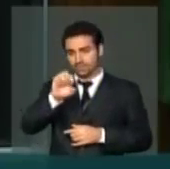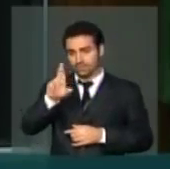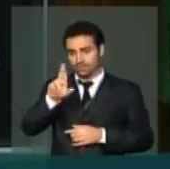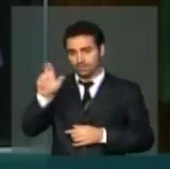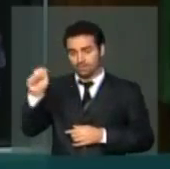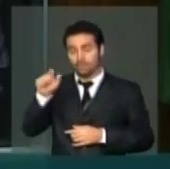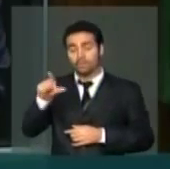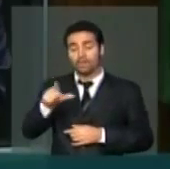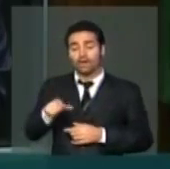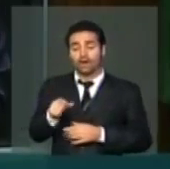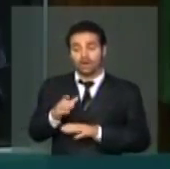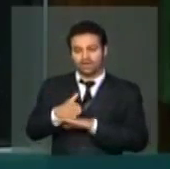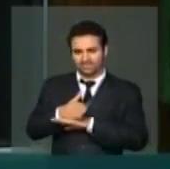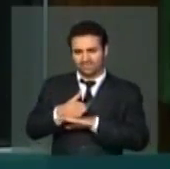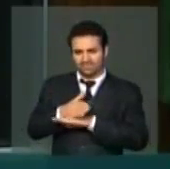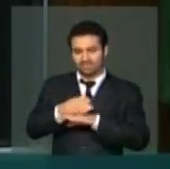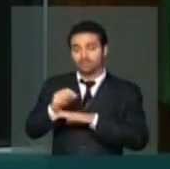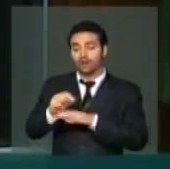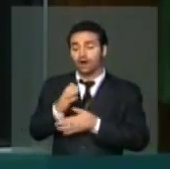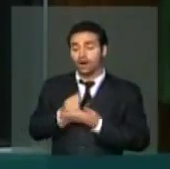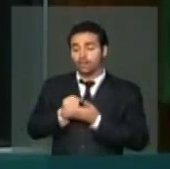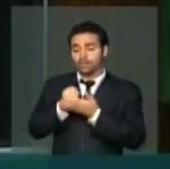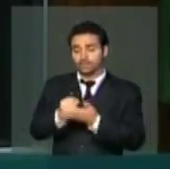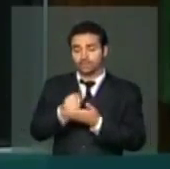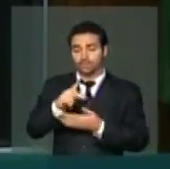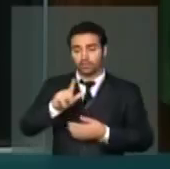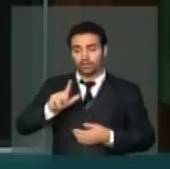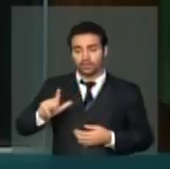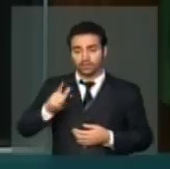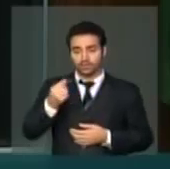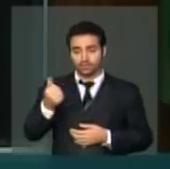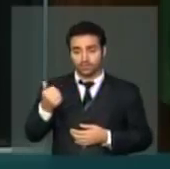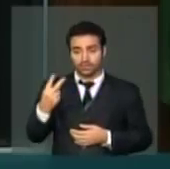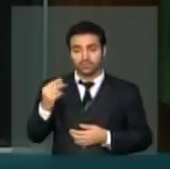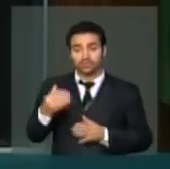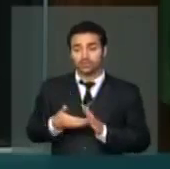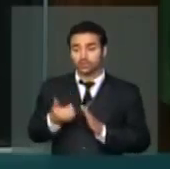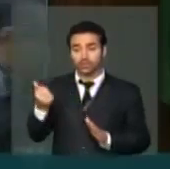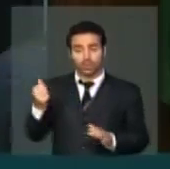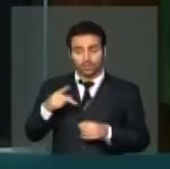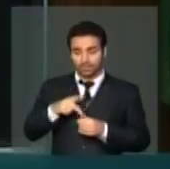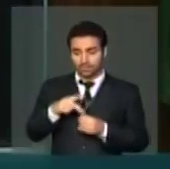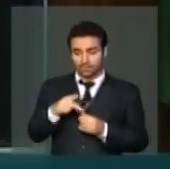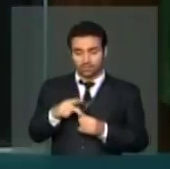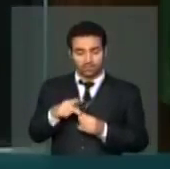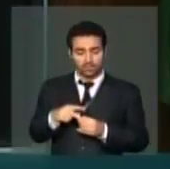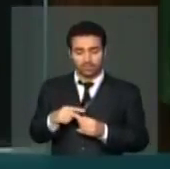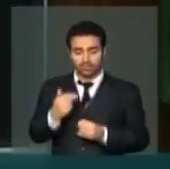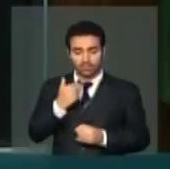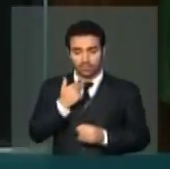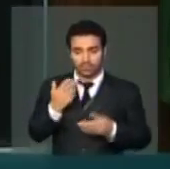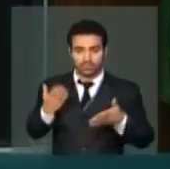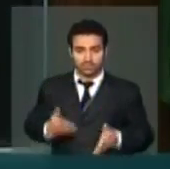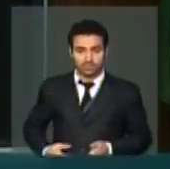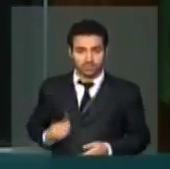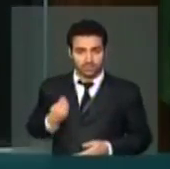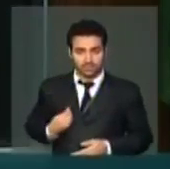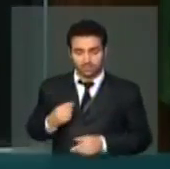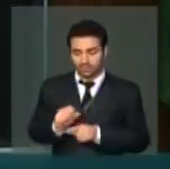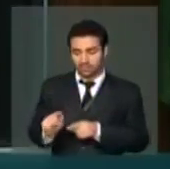o PLS 131 de 2015, retirando a participação da Petrobras como operadora que